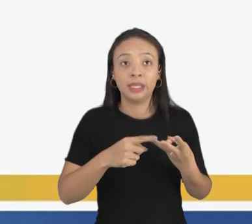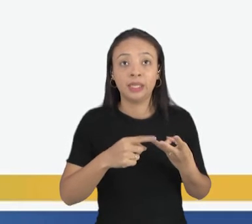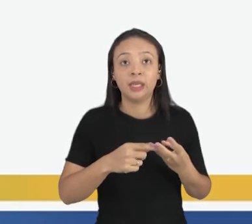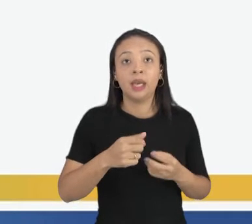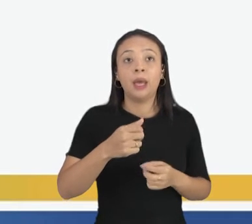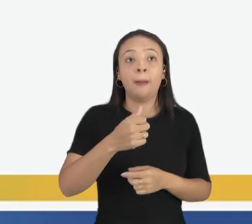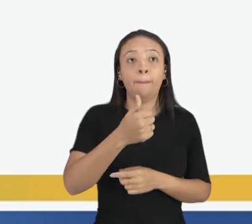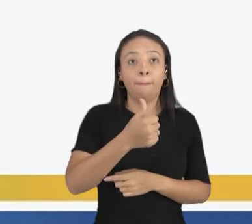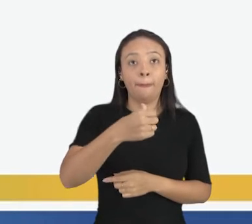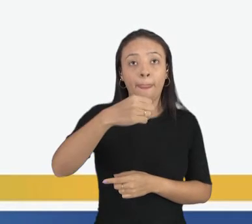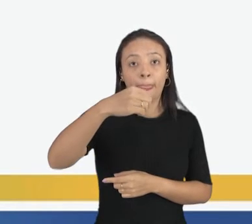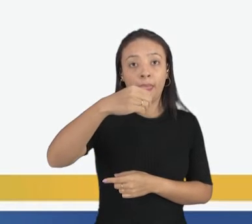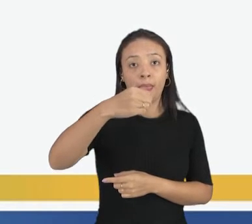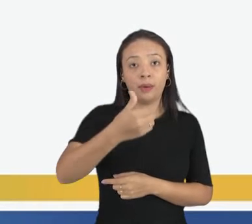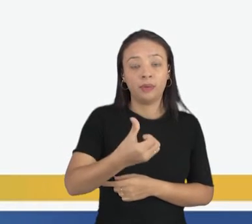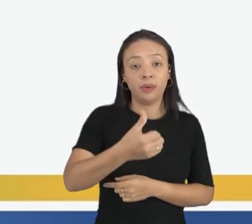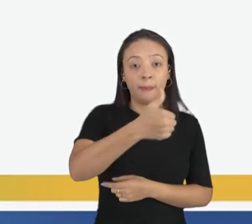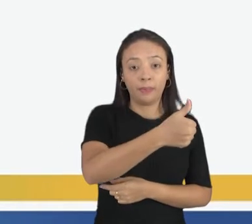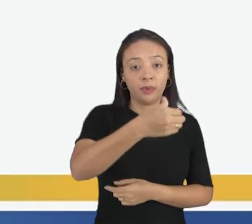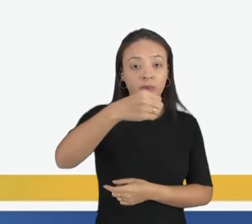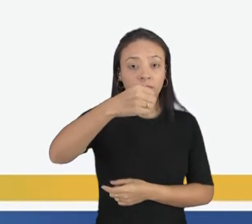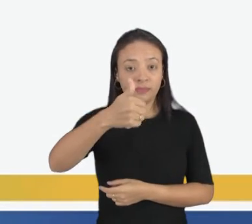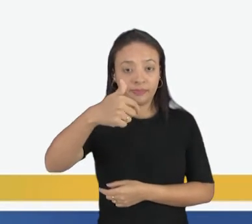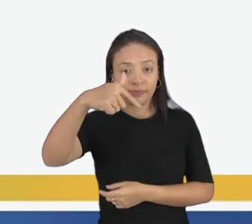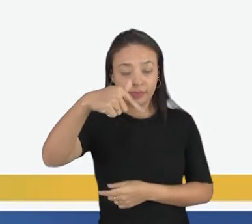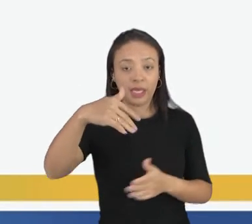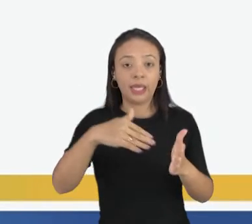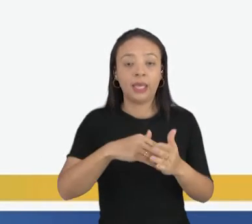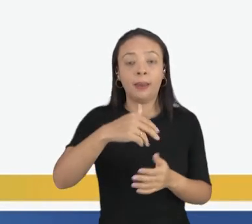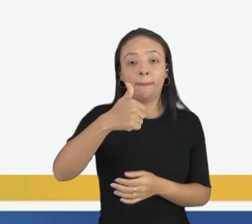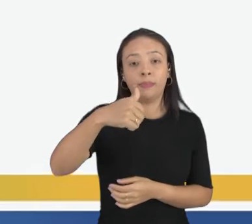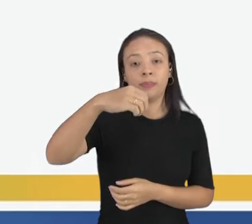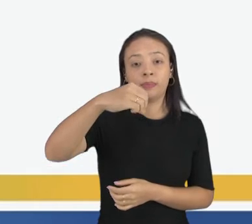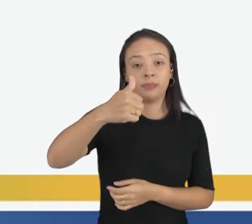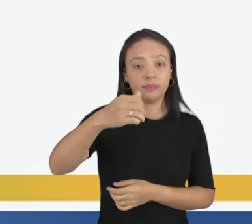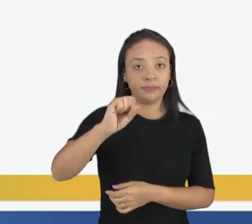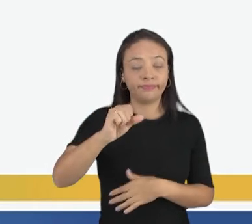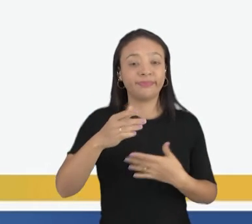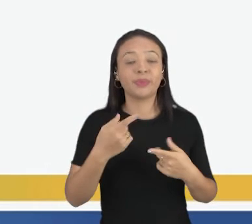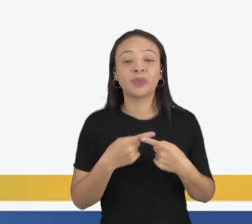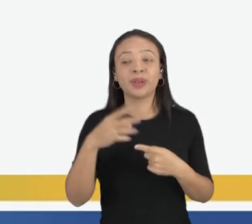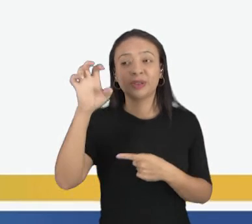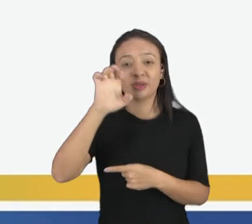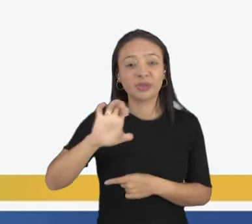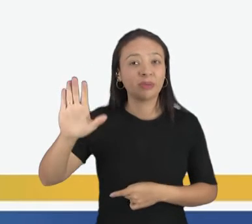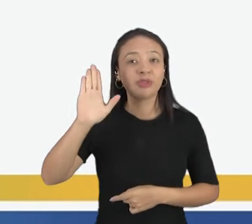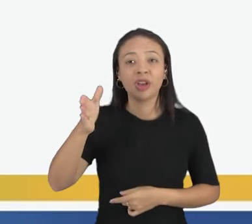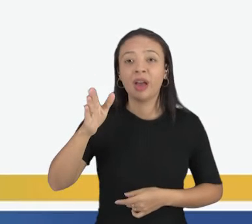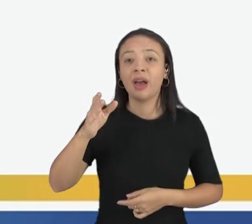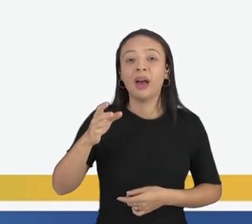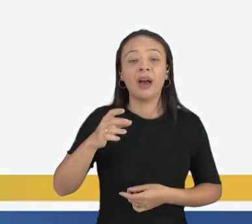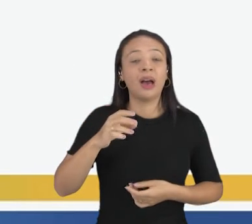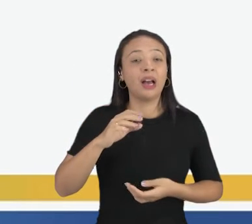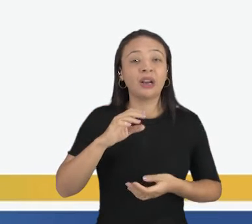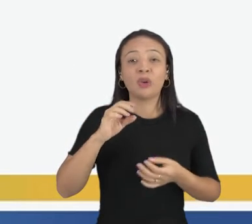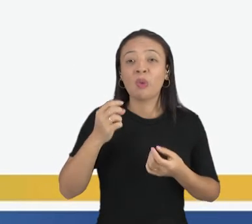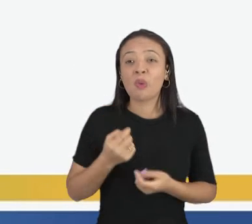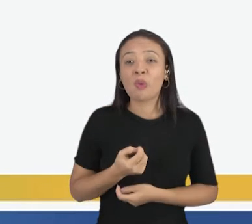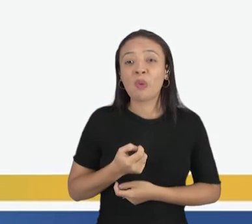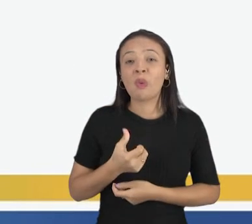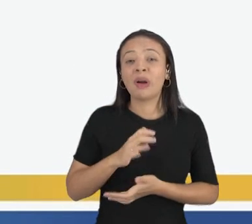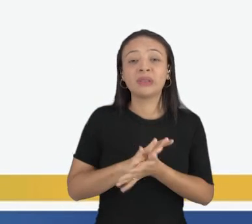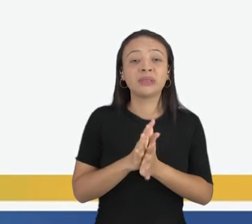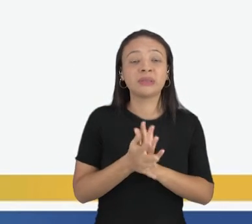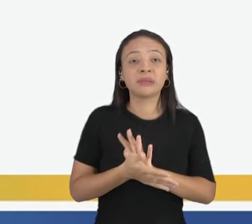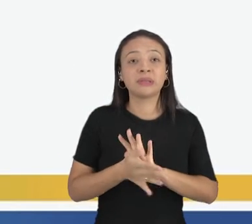1917 a 1918. O que acontece, né? A Europa, então, já estava desolada, estava muito caro para as nações manterem a